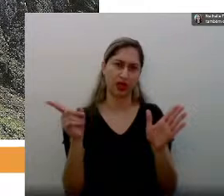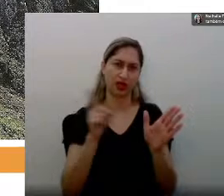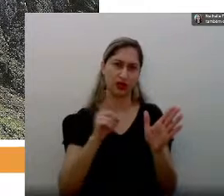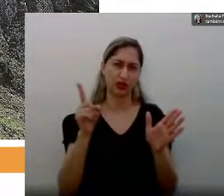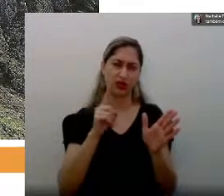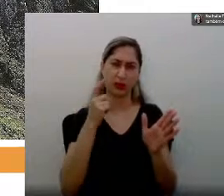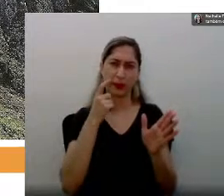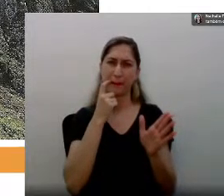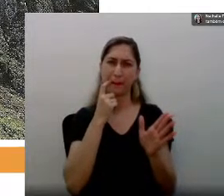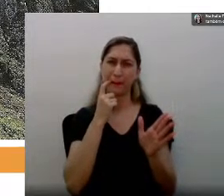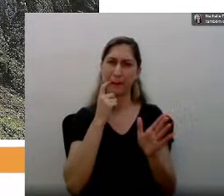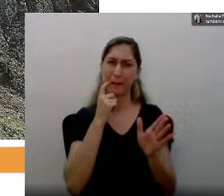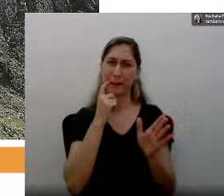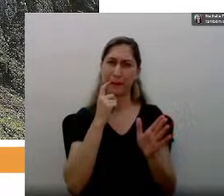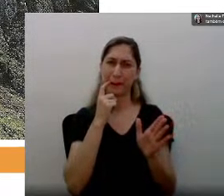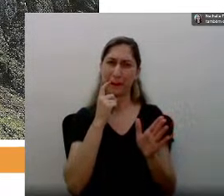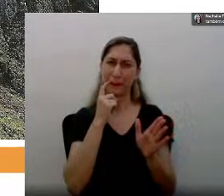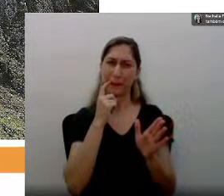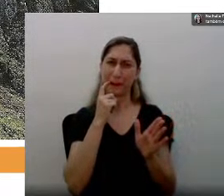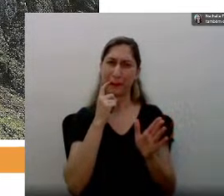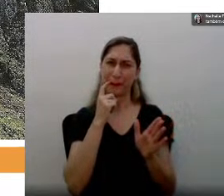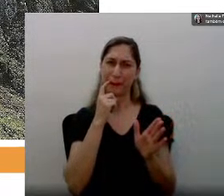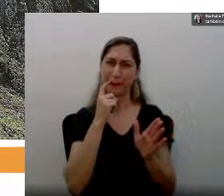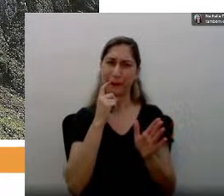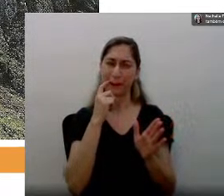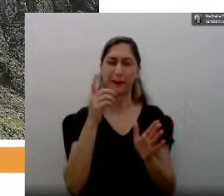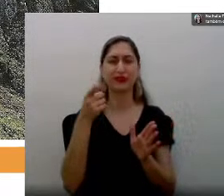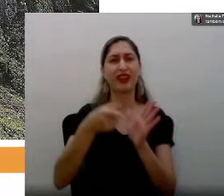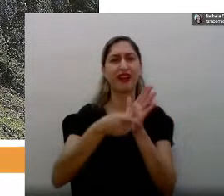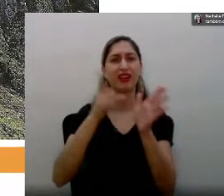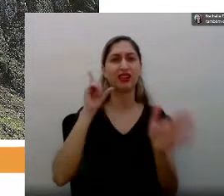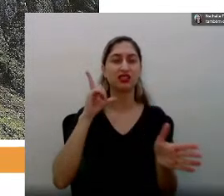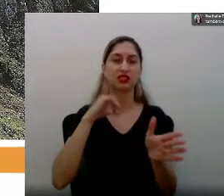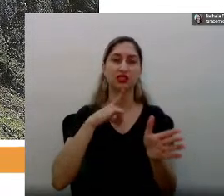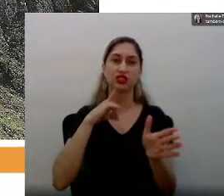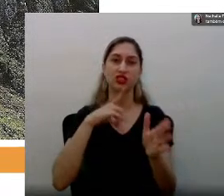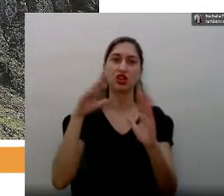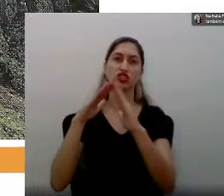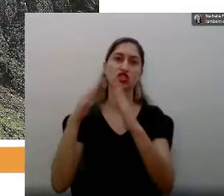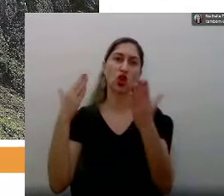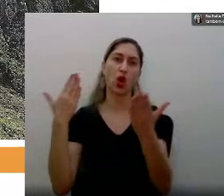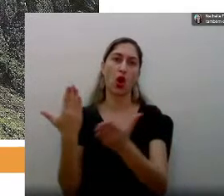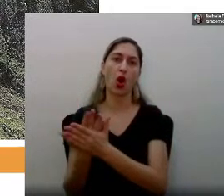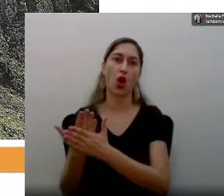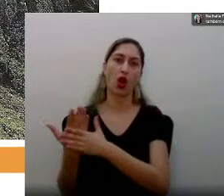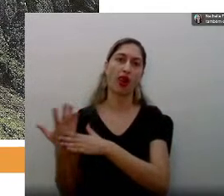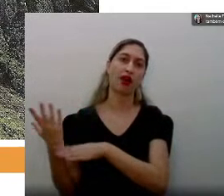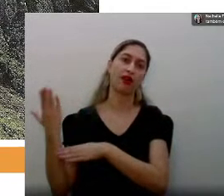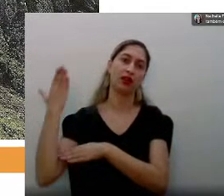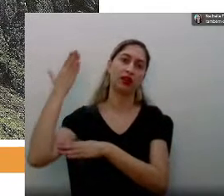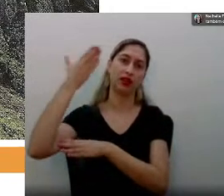para escolas agendadas e isso é exatamente